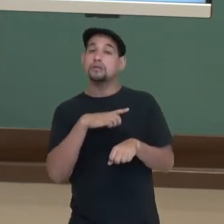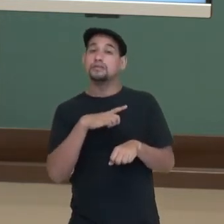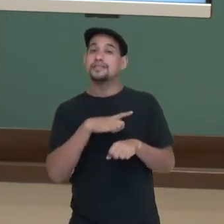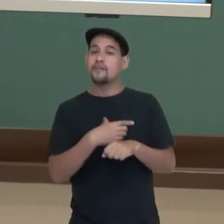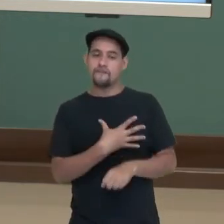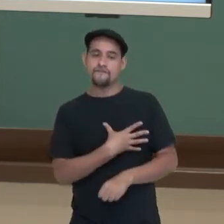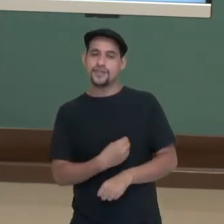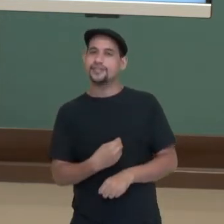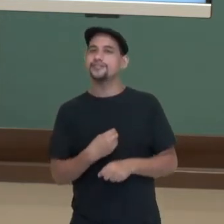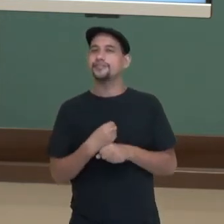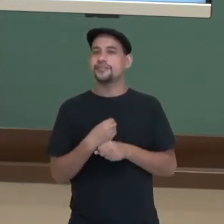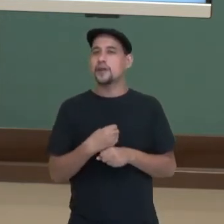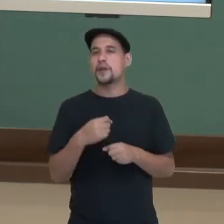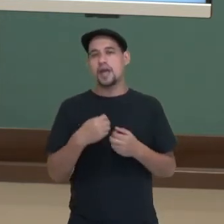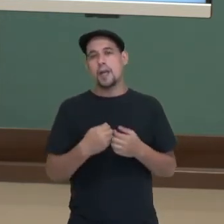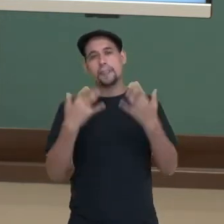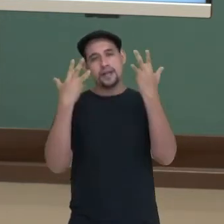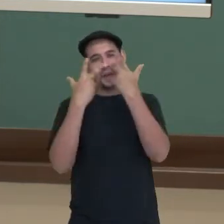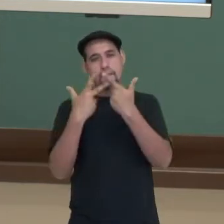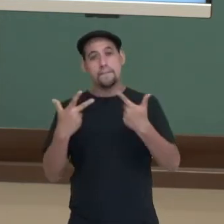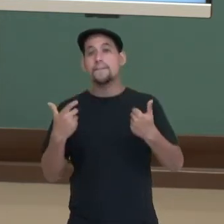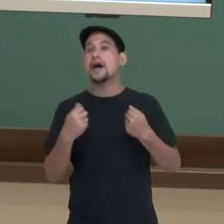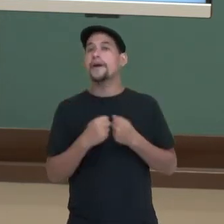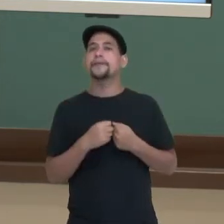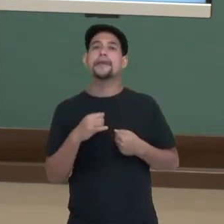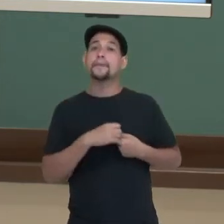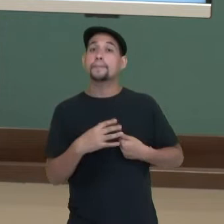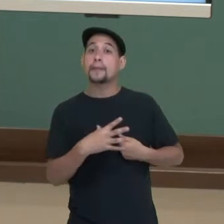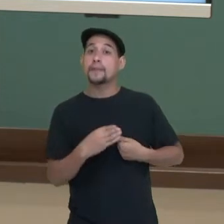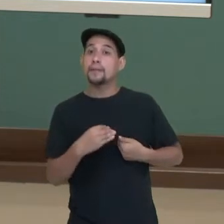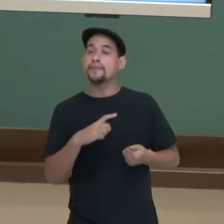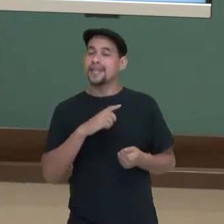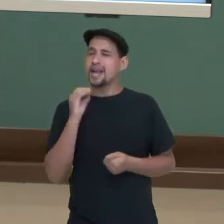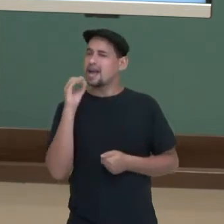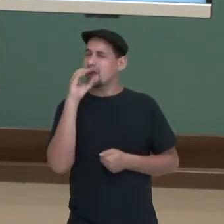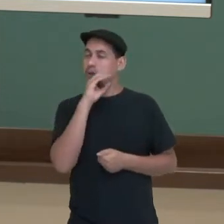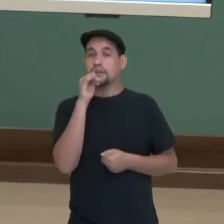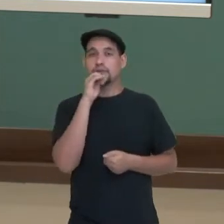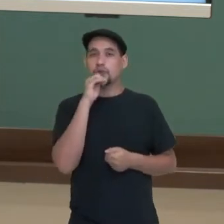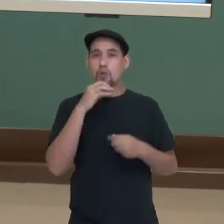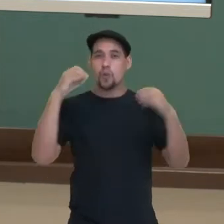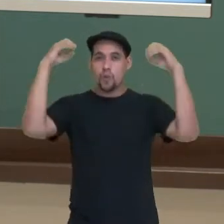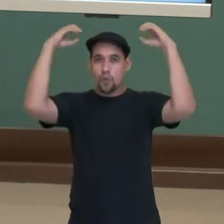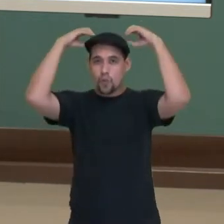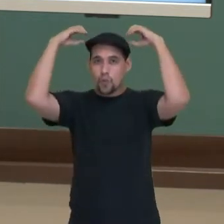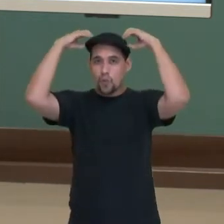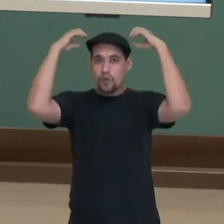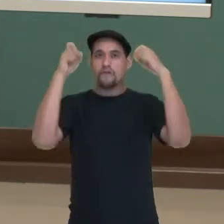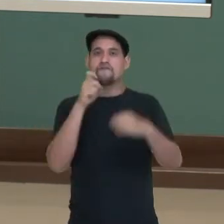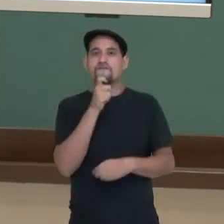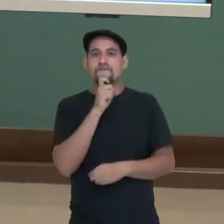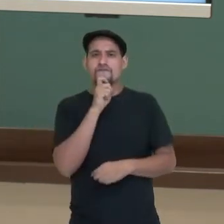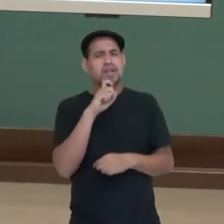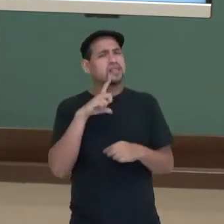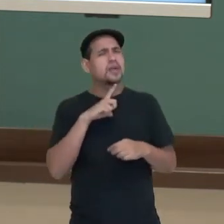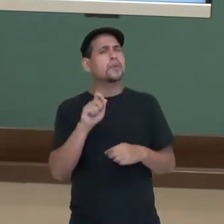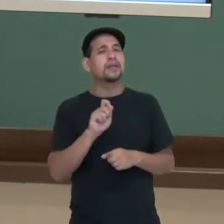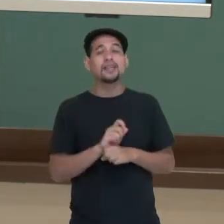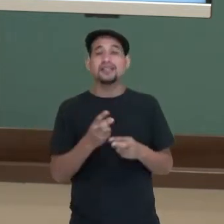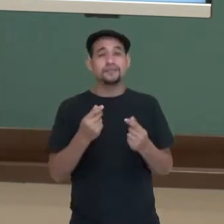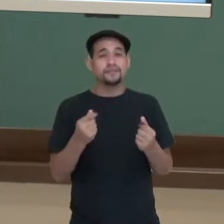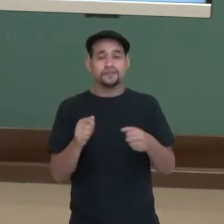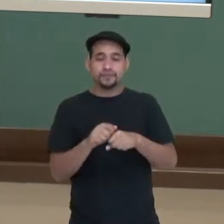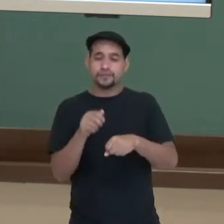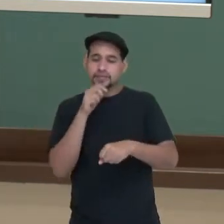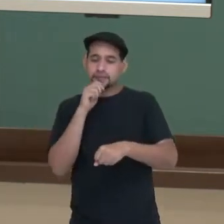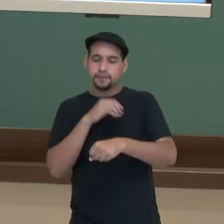de mamíferos e ele produz calor, então por isso que quando um urso polar, por exemplo, que hiberna, ele tem bastante